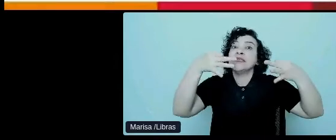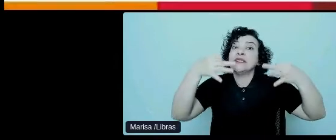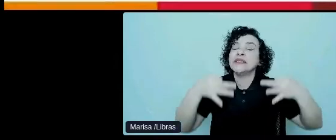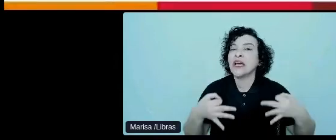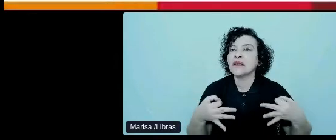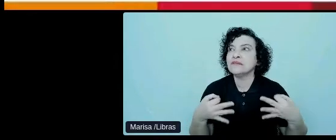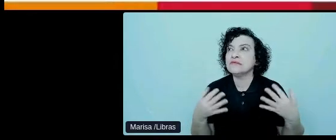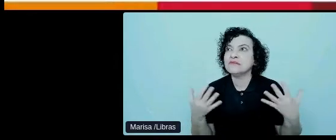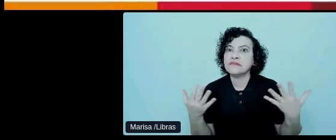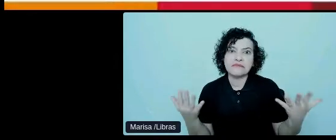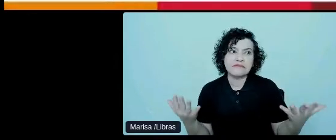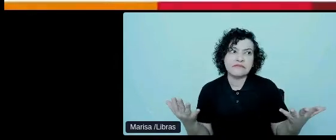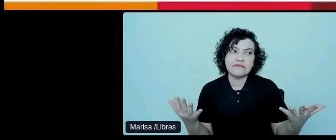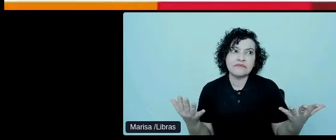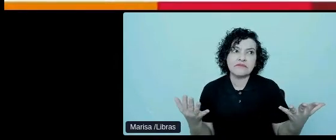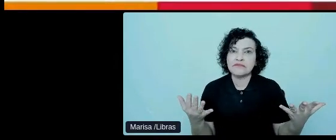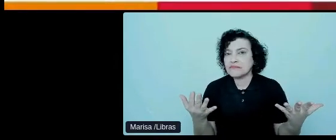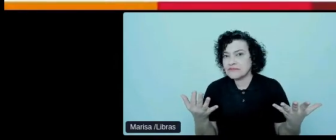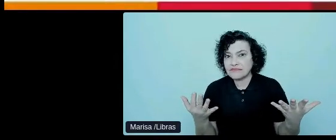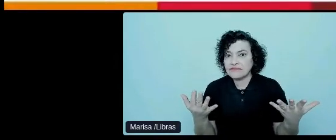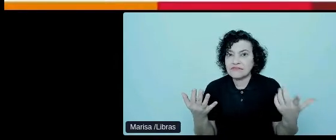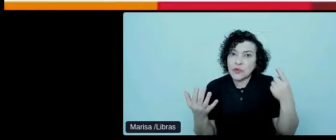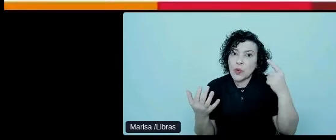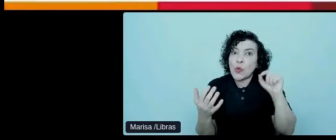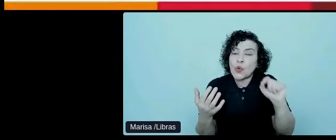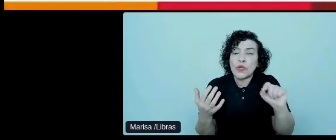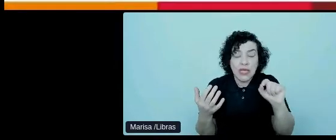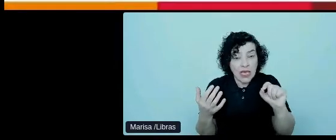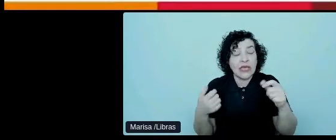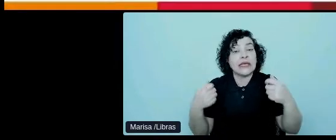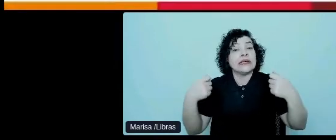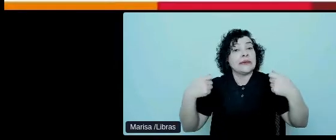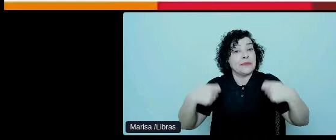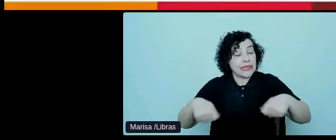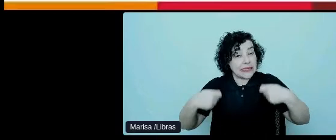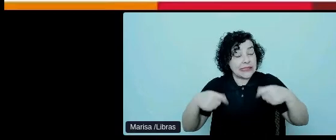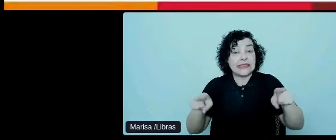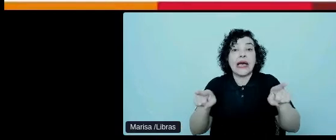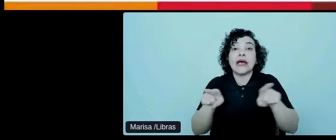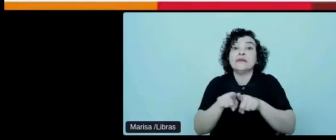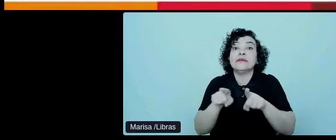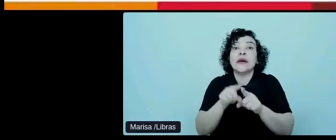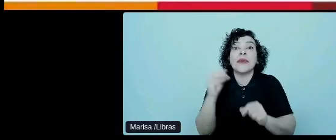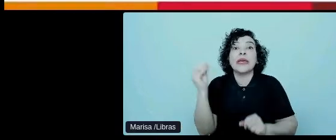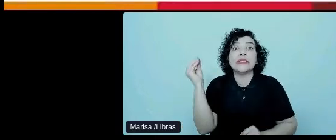pensa em robusto? Não sei. Eu também preciso ter testes